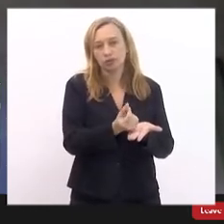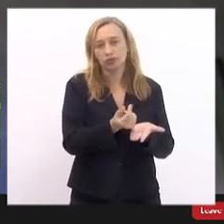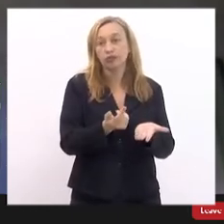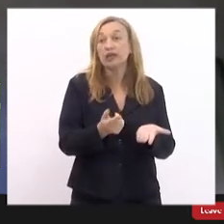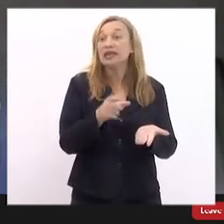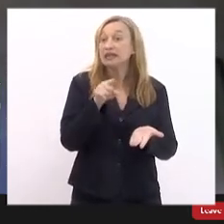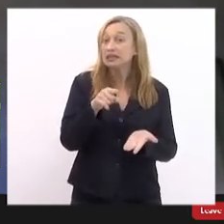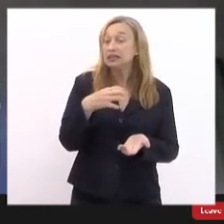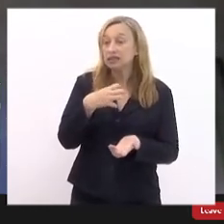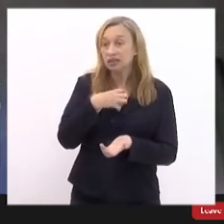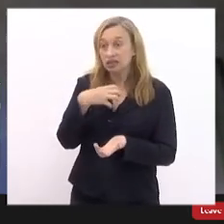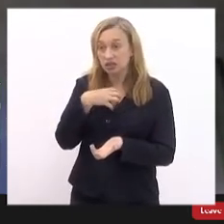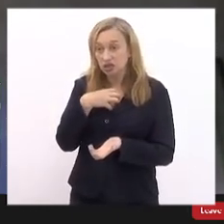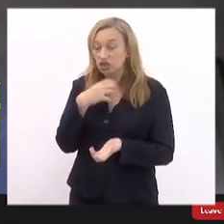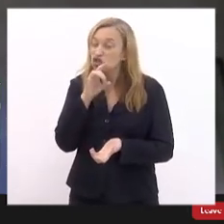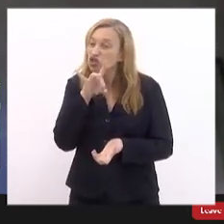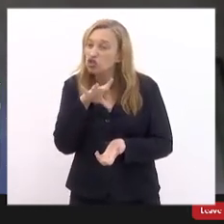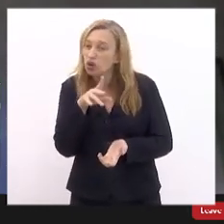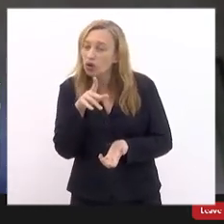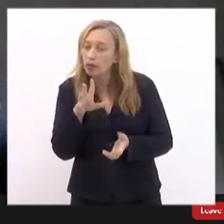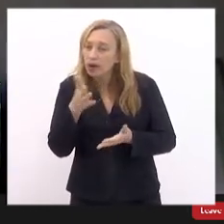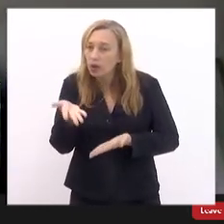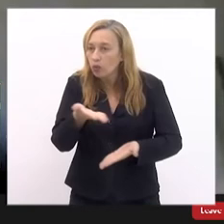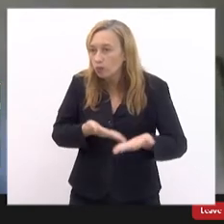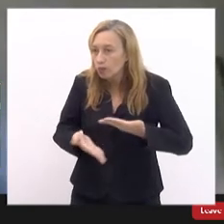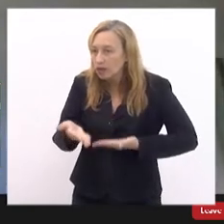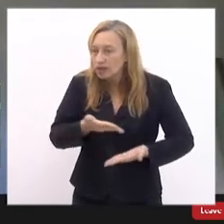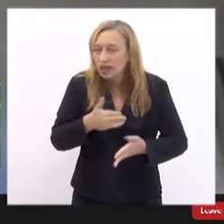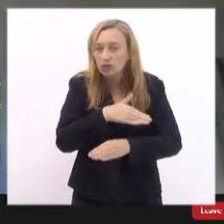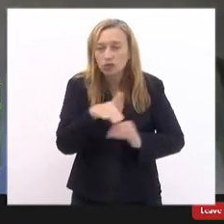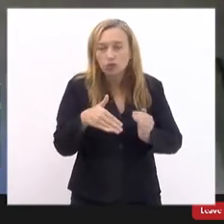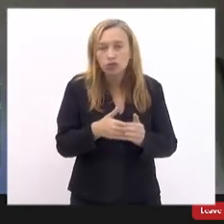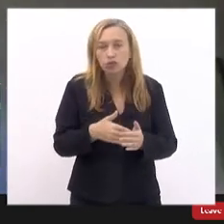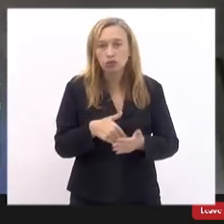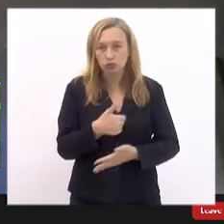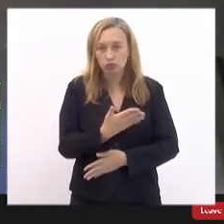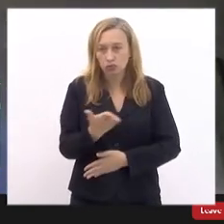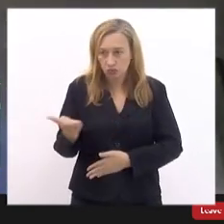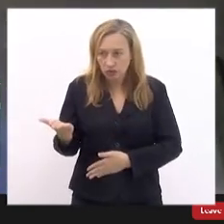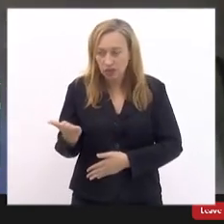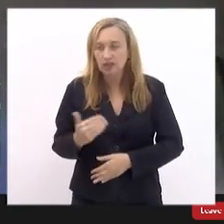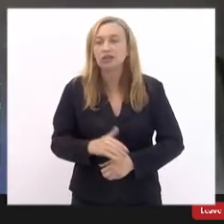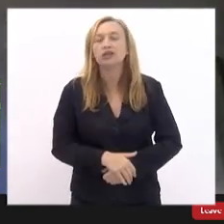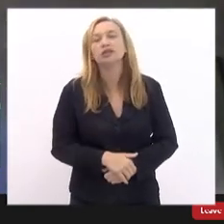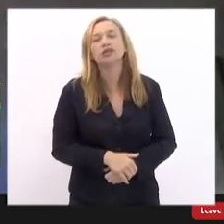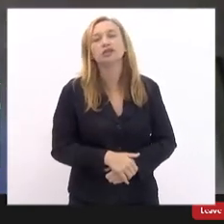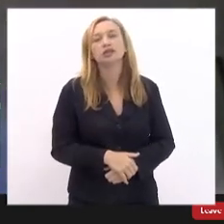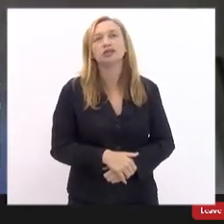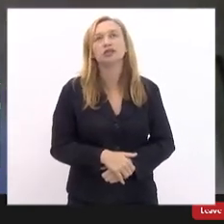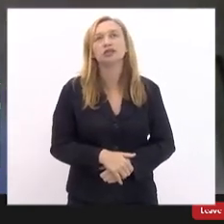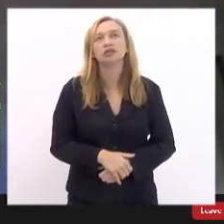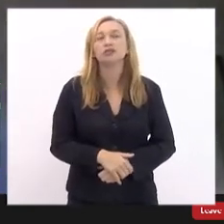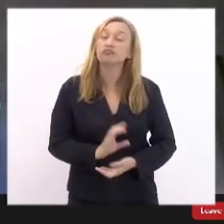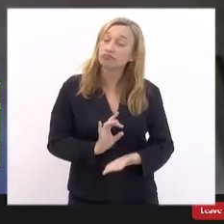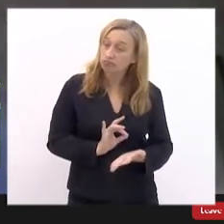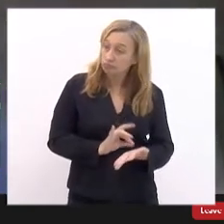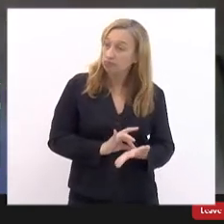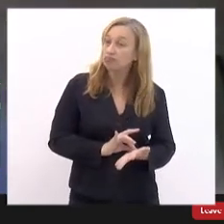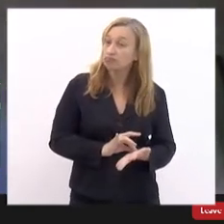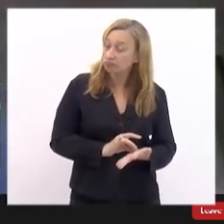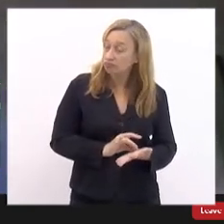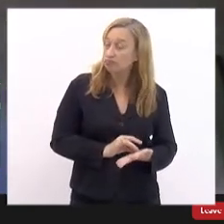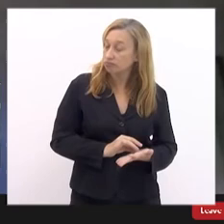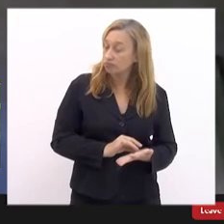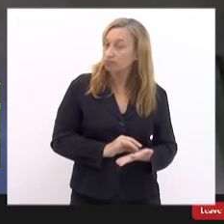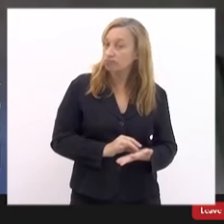nesse sentido, é só para compartilhar com todos os participantes dessa audiência, né? É de que, na realidade,